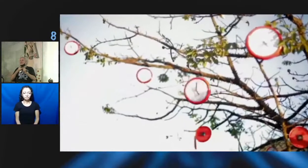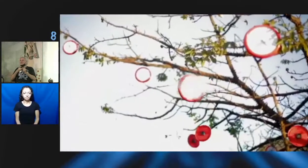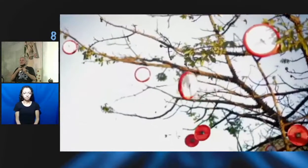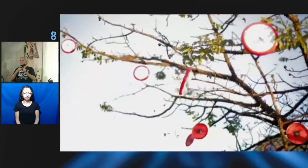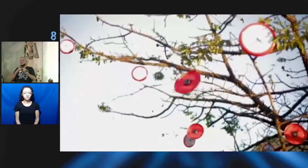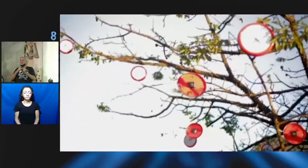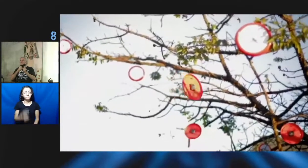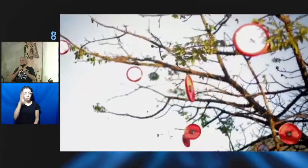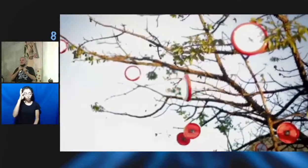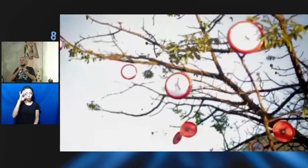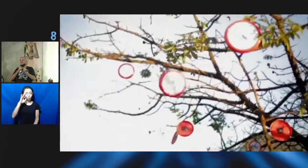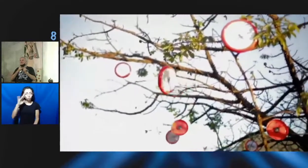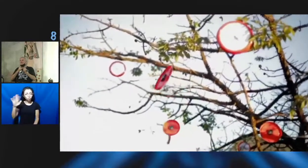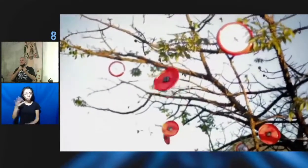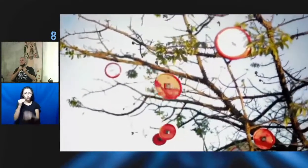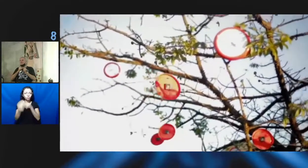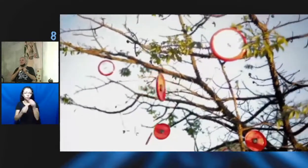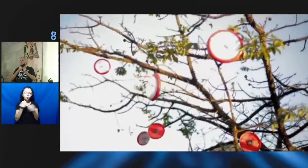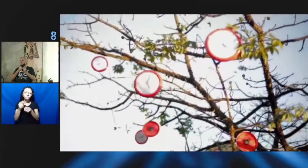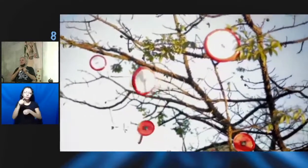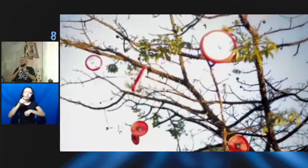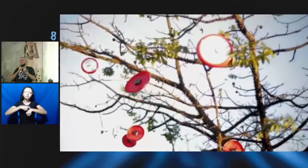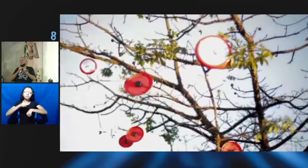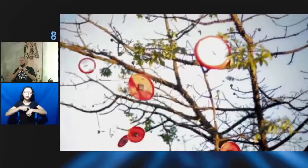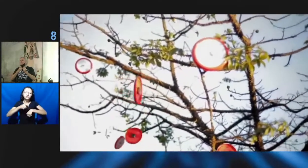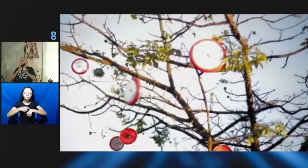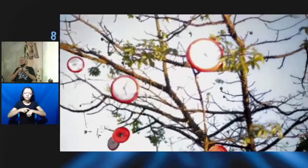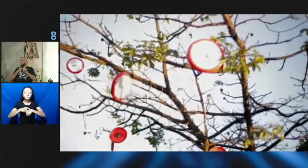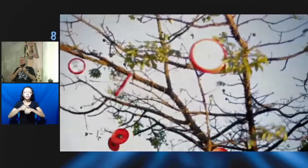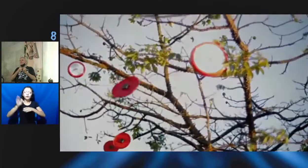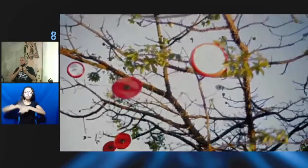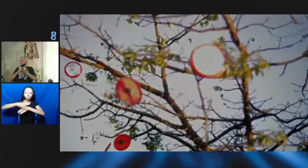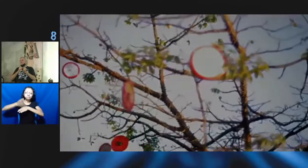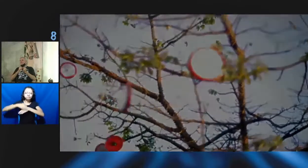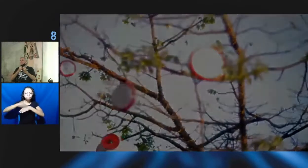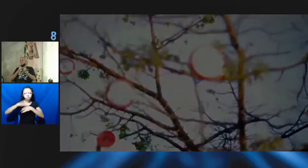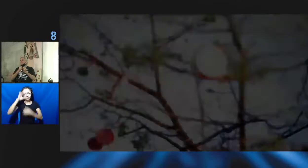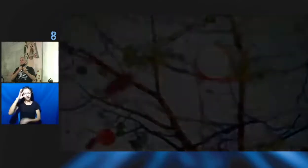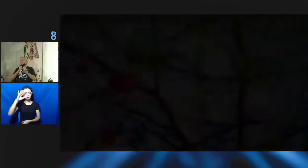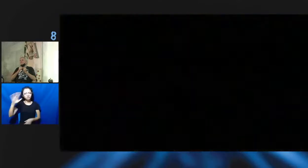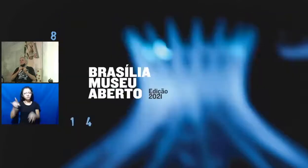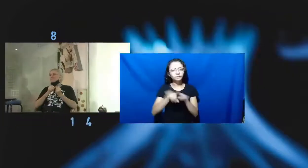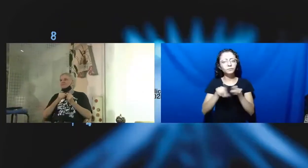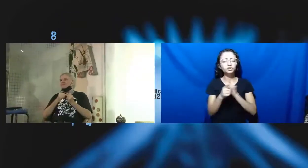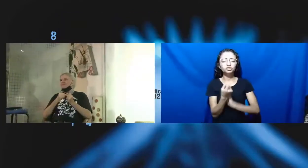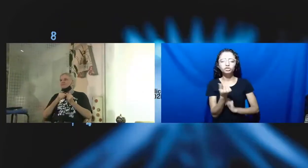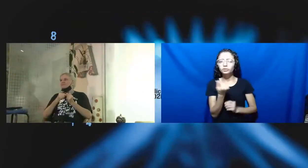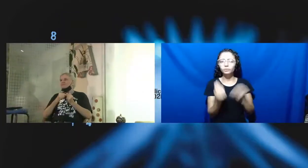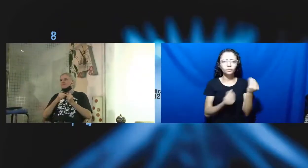sonho? Quando você vai ter tempo para realizar? Quando você vai ter dinheiro e tempo para realizar? Né?